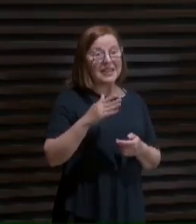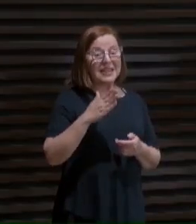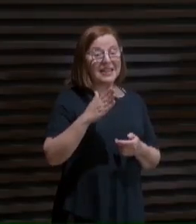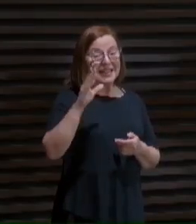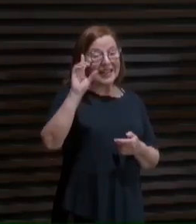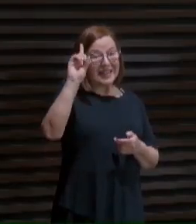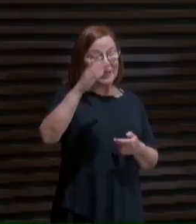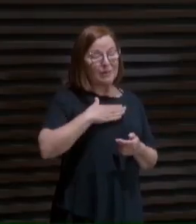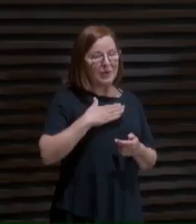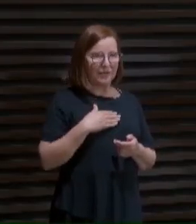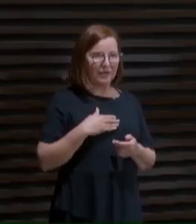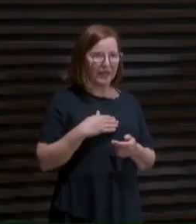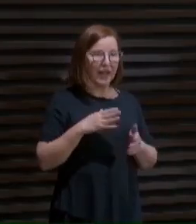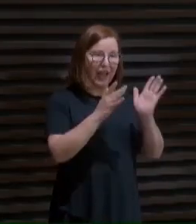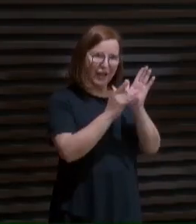viste, creste.